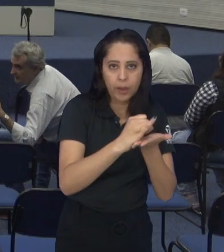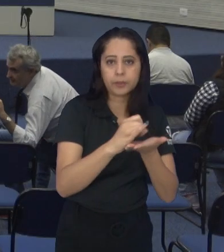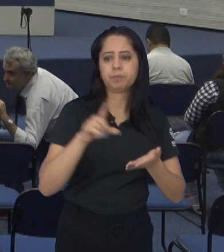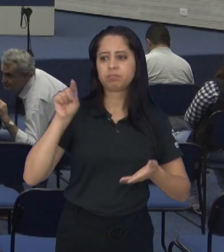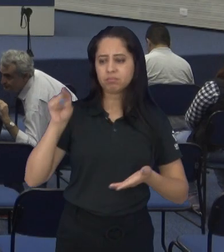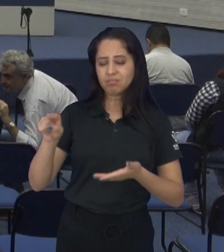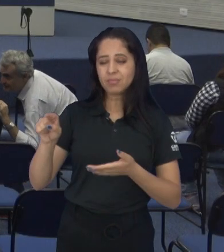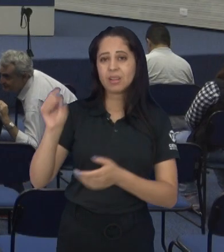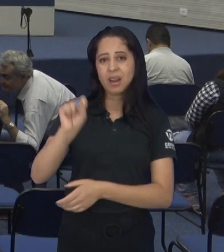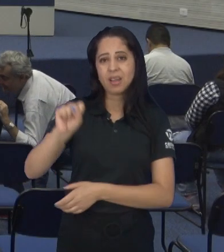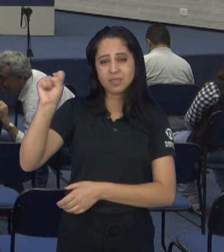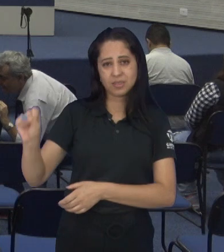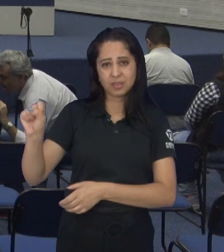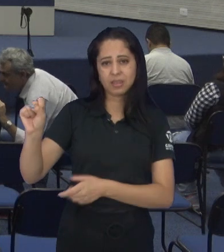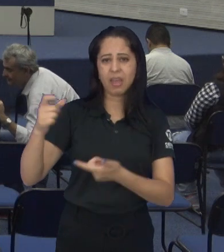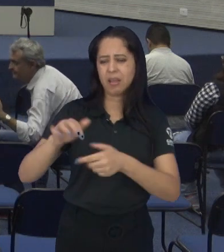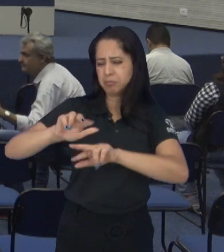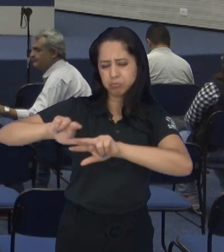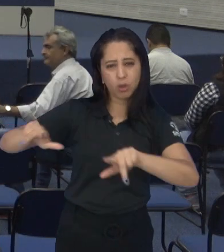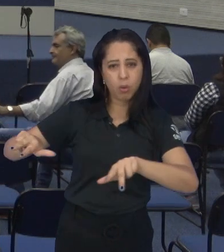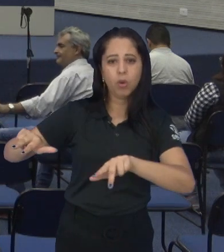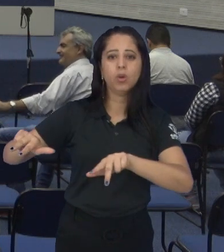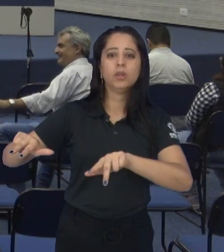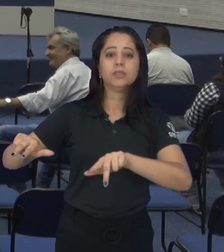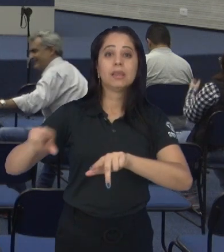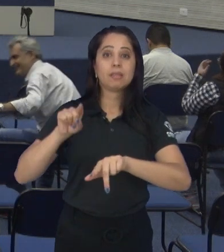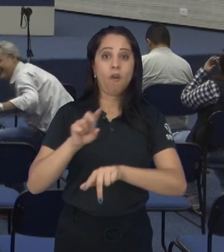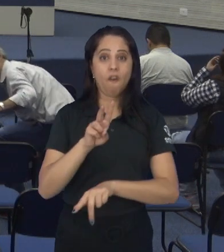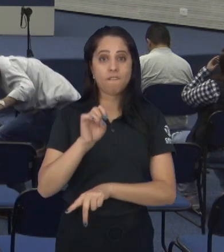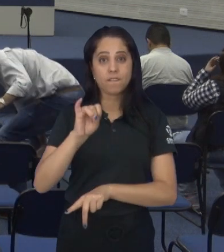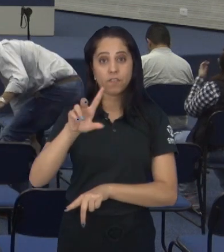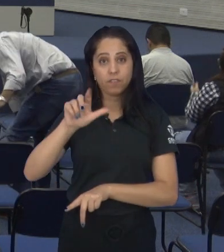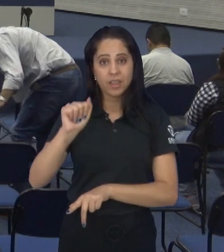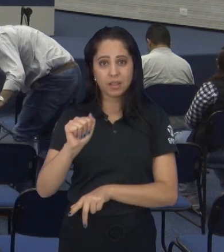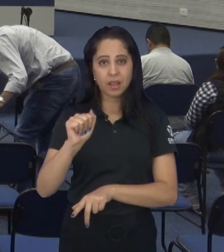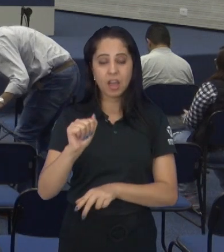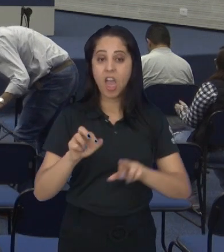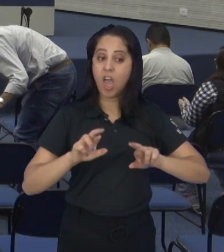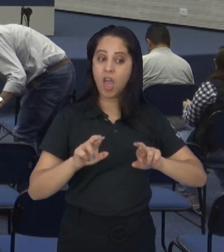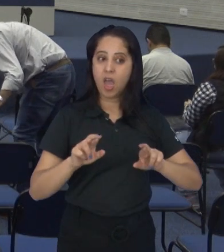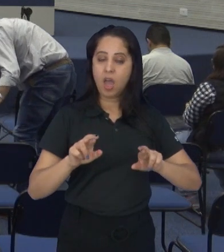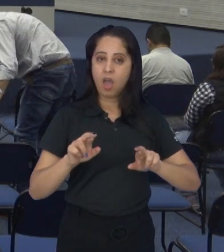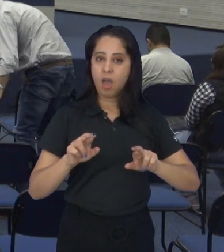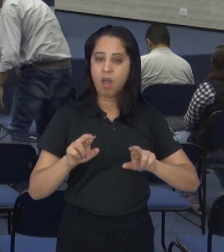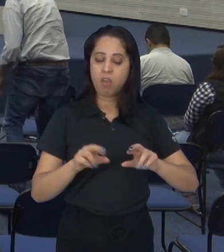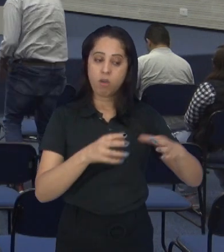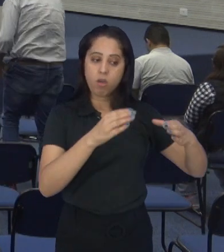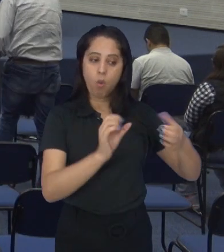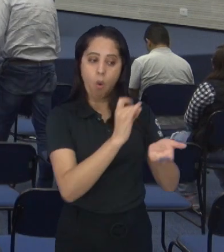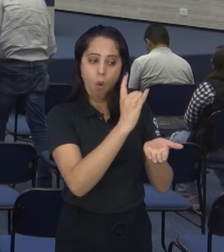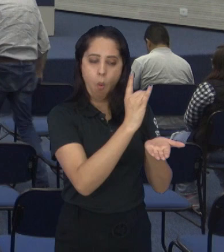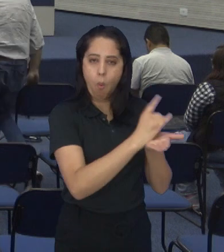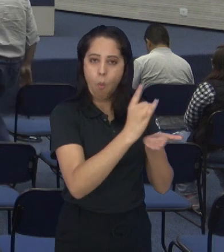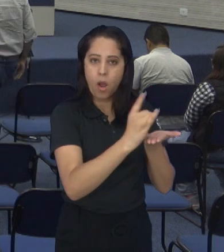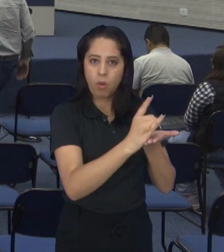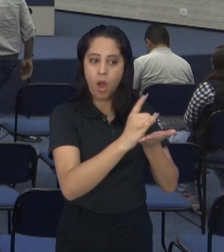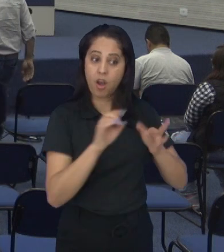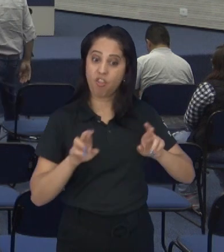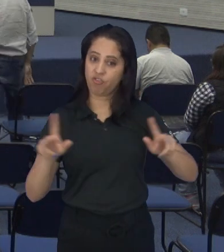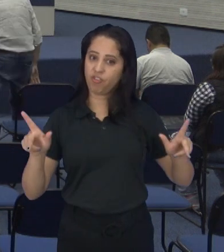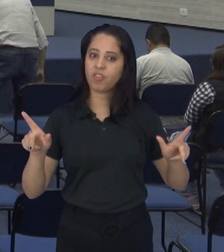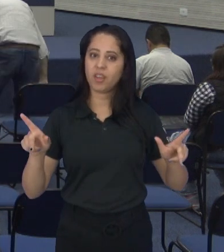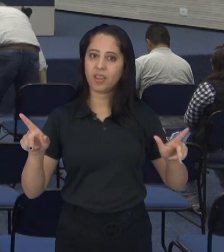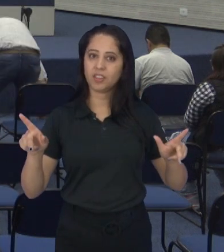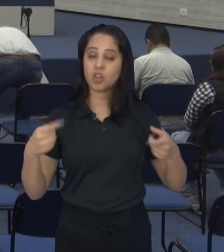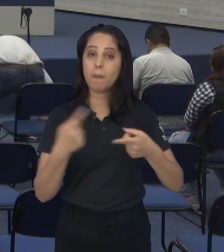expandido estavam em outras categorias e a Vila Diana tem uma diferença do Aquarius o Aquarius que lá tá todo construído ele era lote que